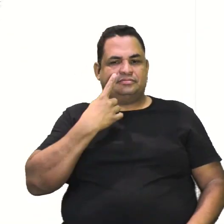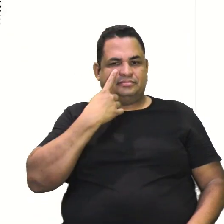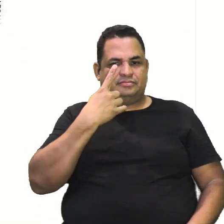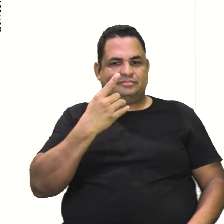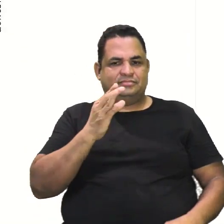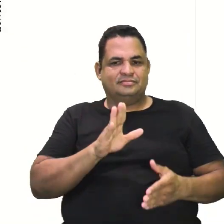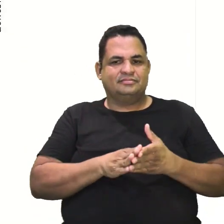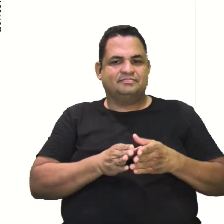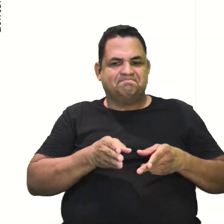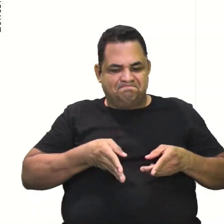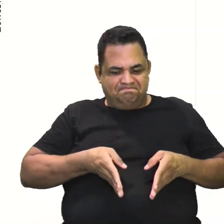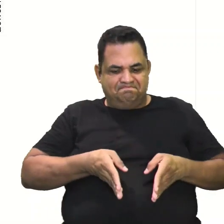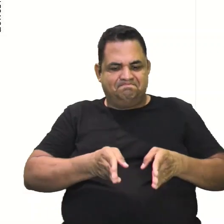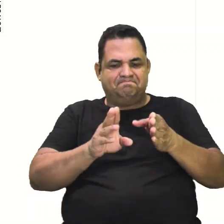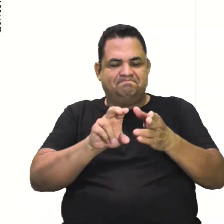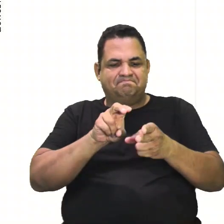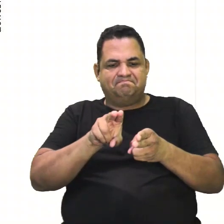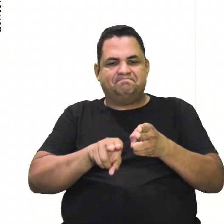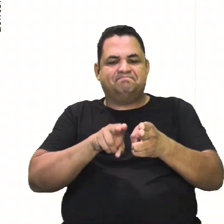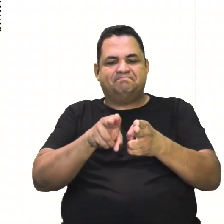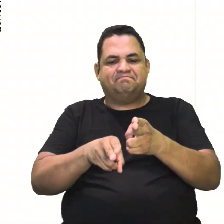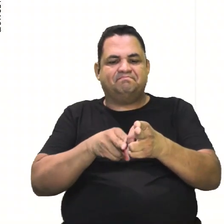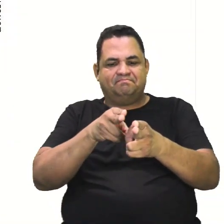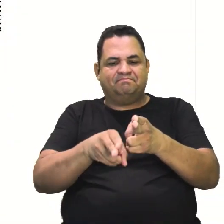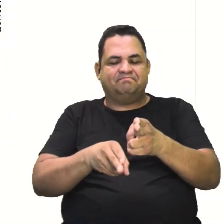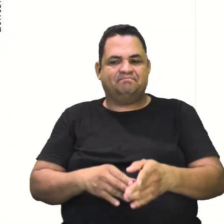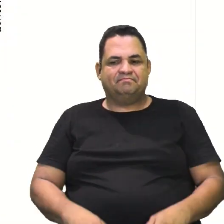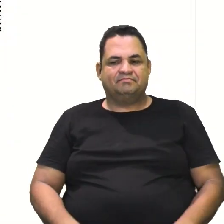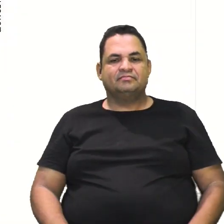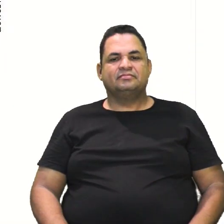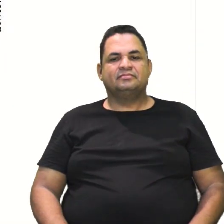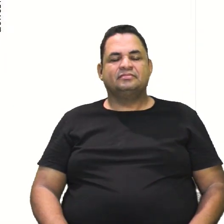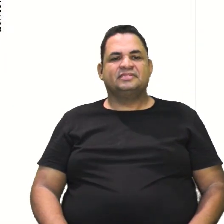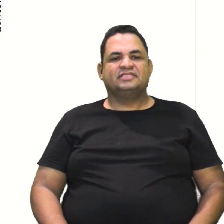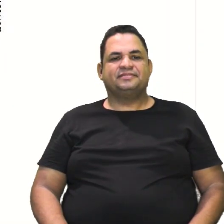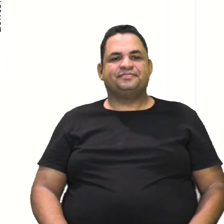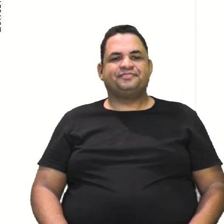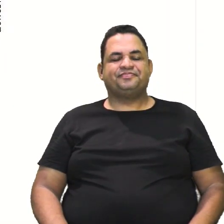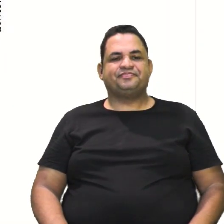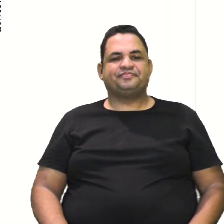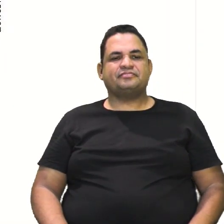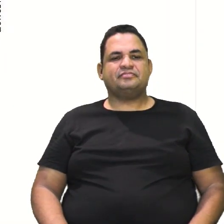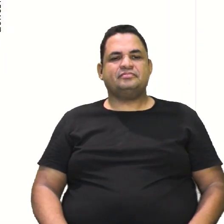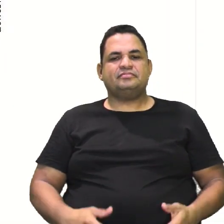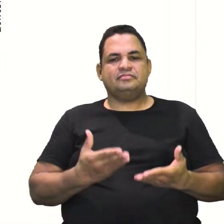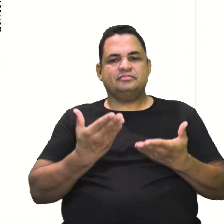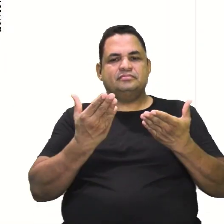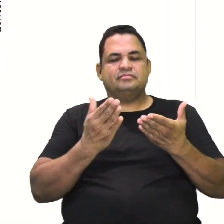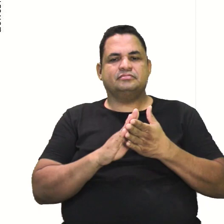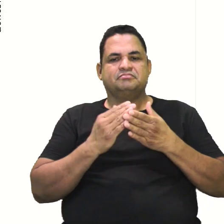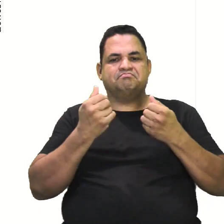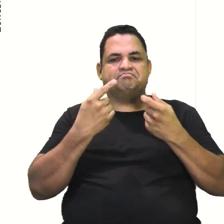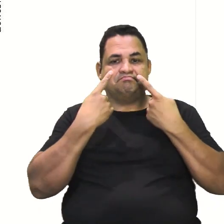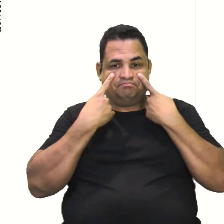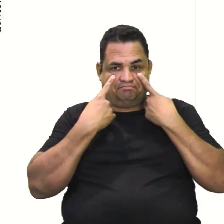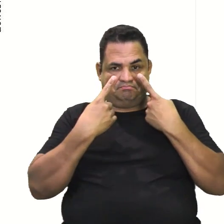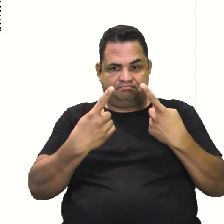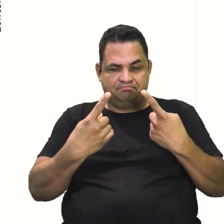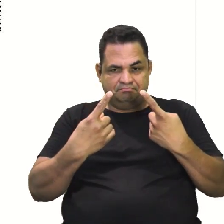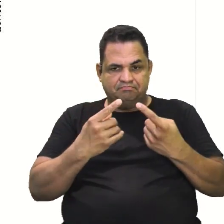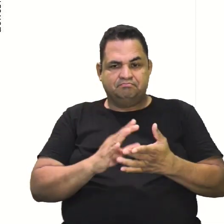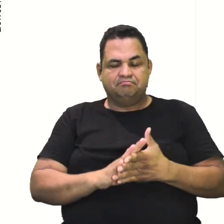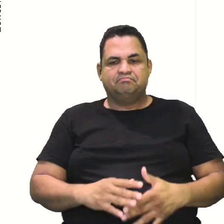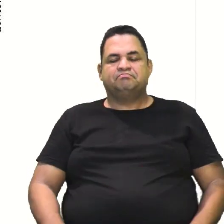viu trilhos de trem? Olha aí que bonitinho. Olha lá que legal, né? Nessa posição aí, que a gente chama de perspectiva, né? Uma